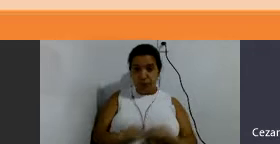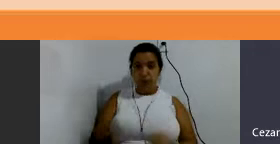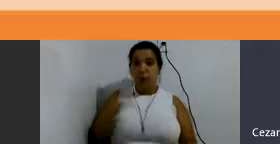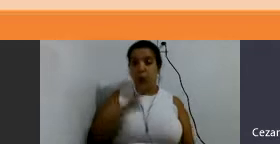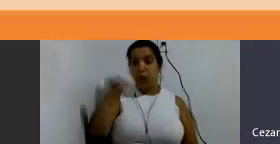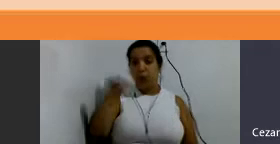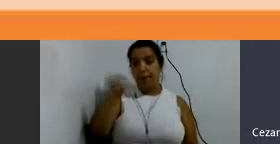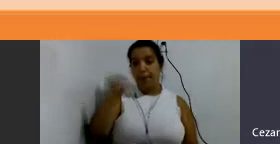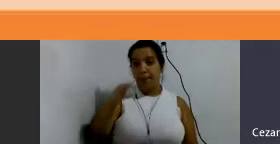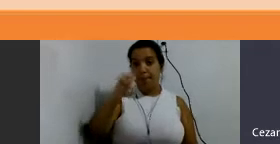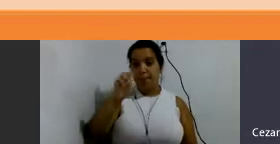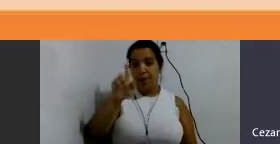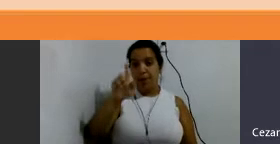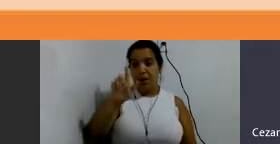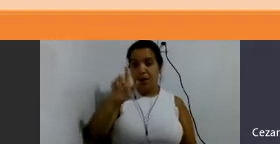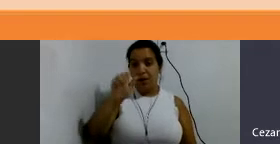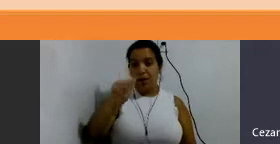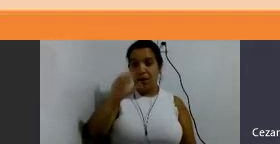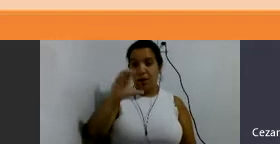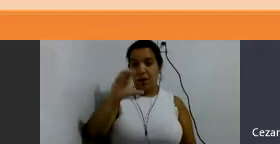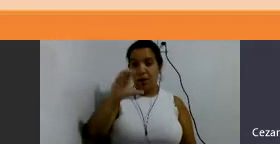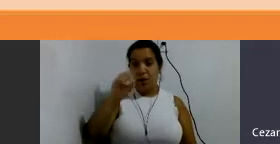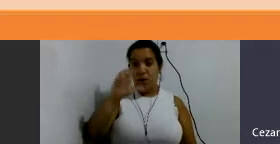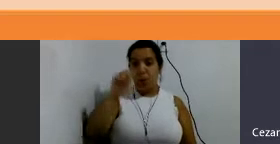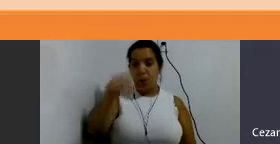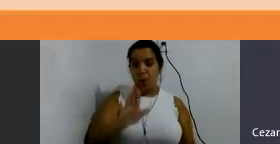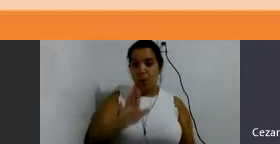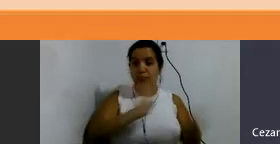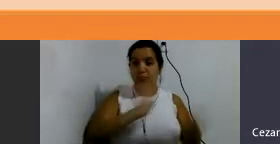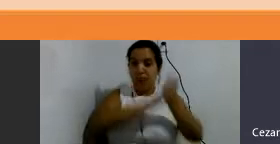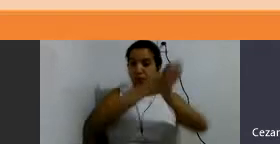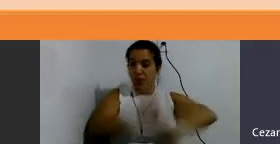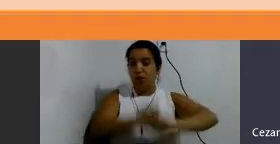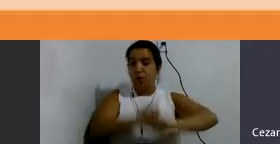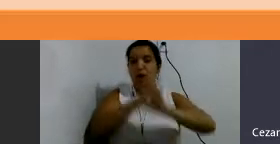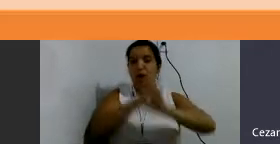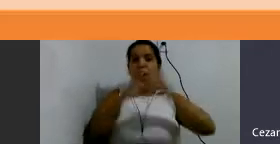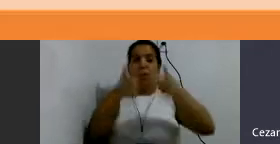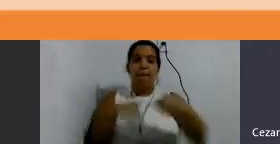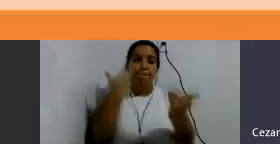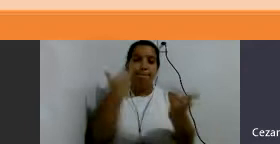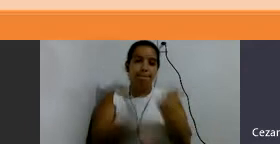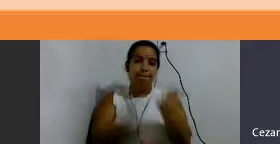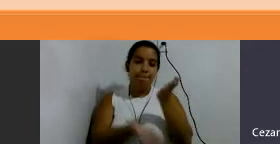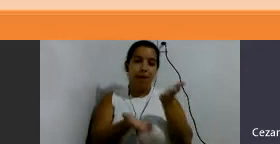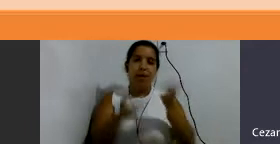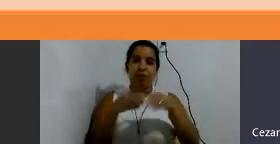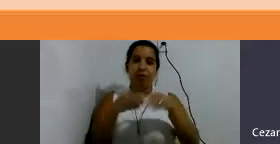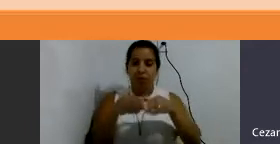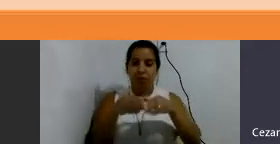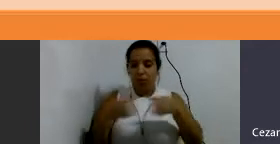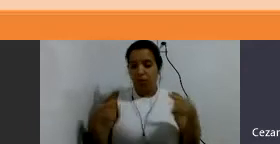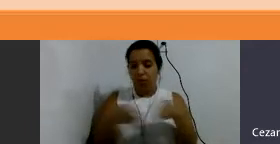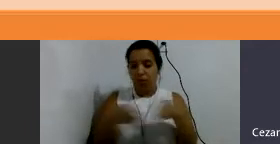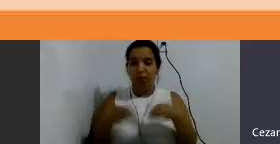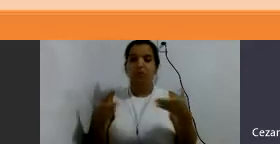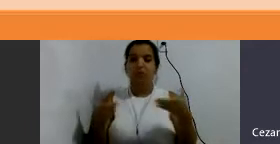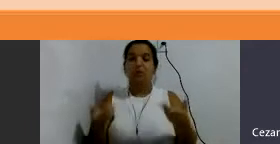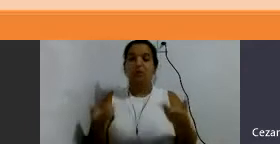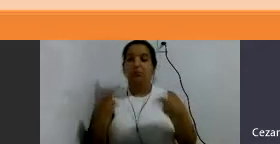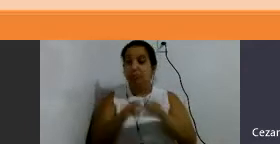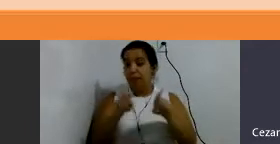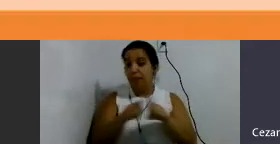gente sabe que ele destrói a terminação nervosa. Então, é um órgão que ele perde a distensibilidade. E a gente